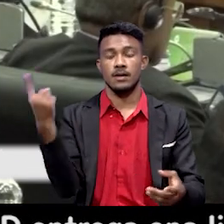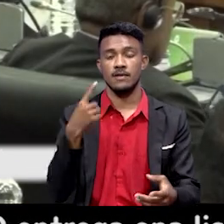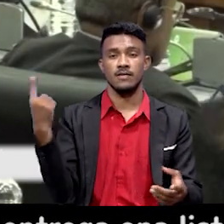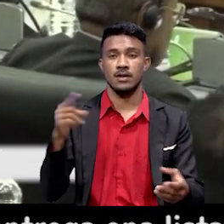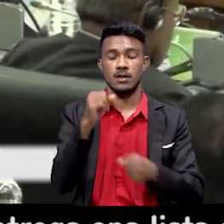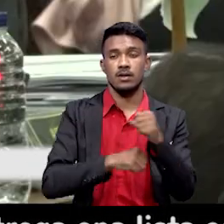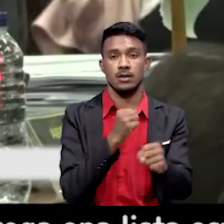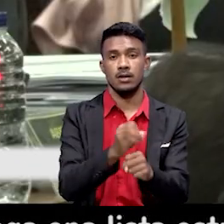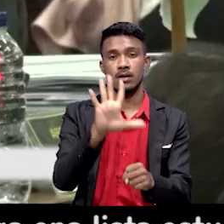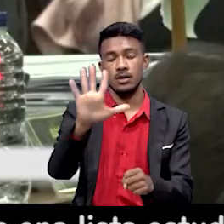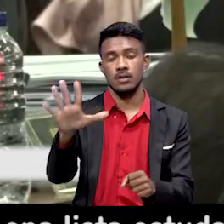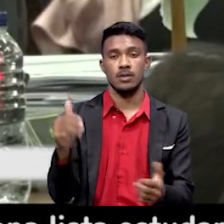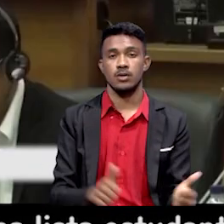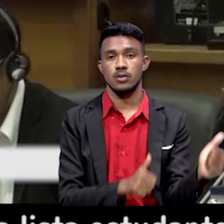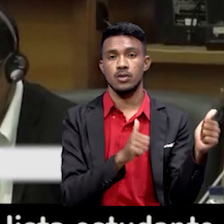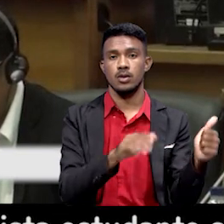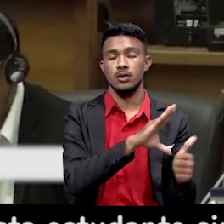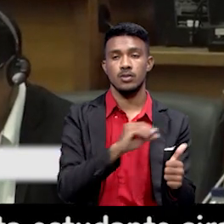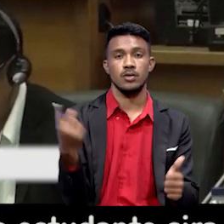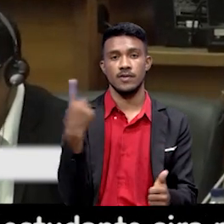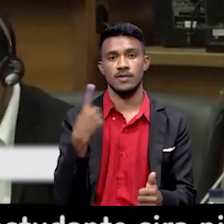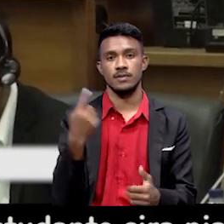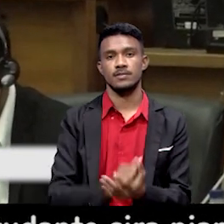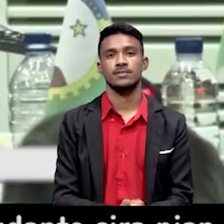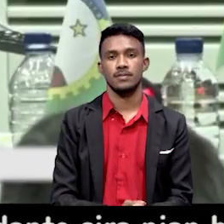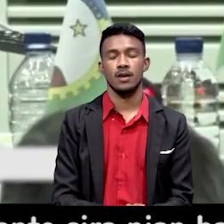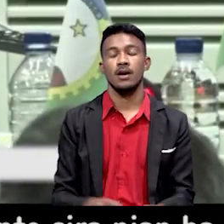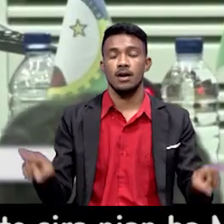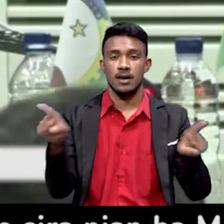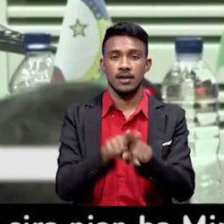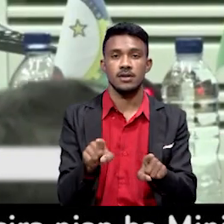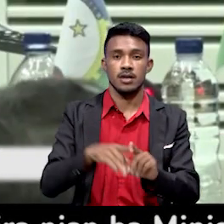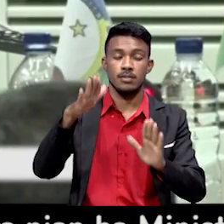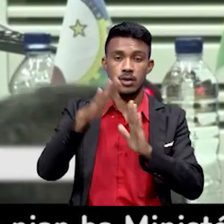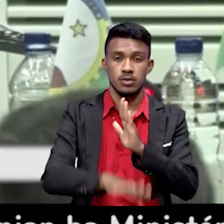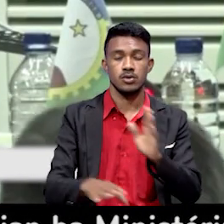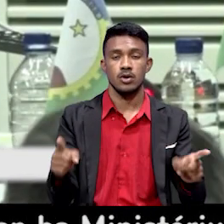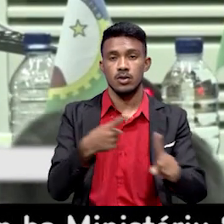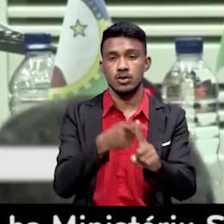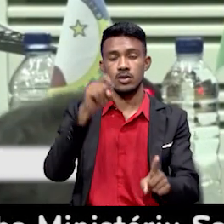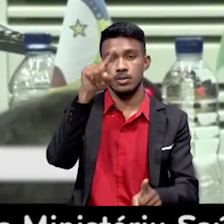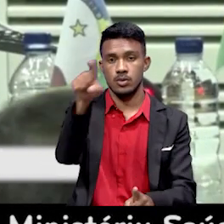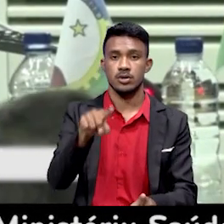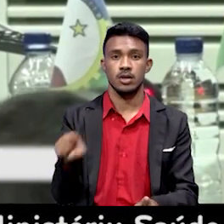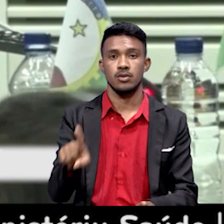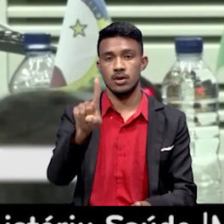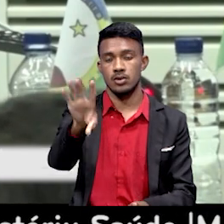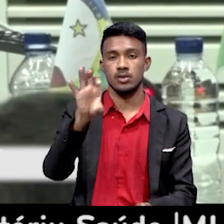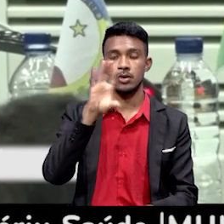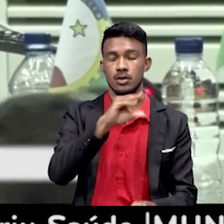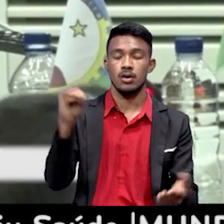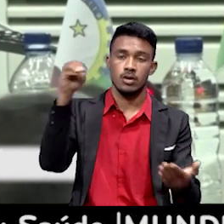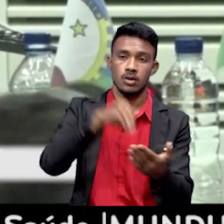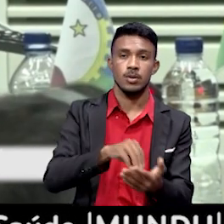tinan lima tirmalu ka interpolado. Nunemos a menos 11% atus ida ba porcento hitu nulu resin